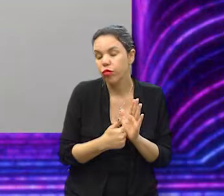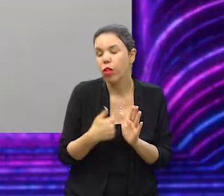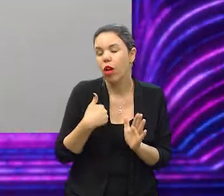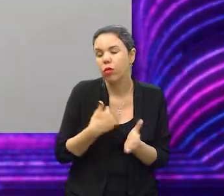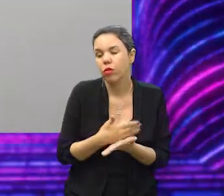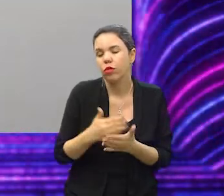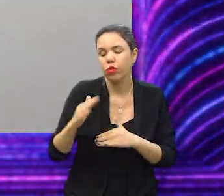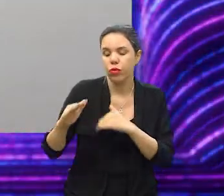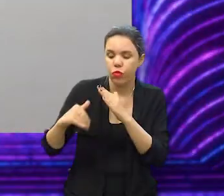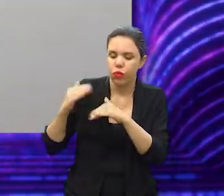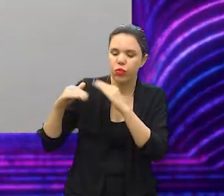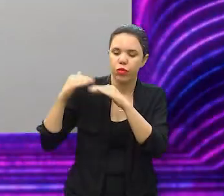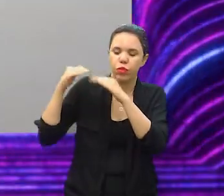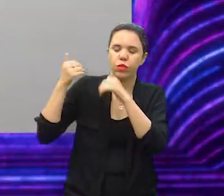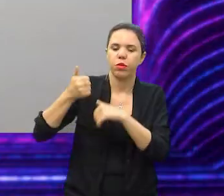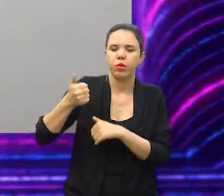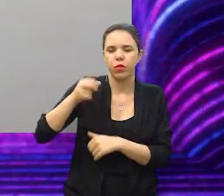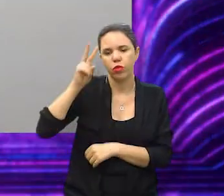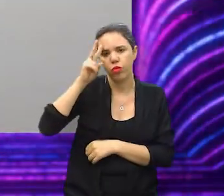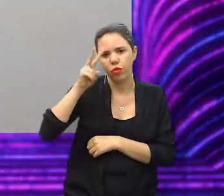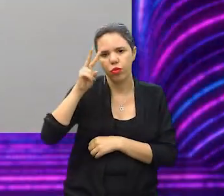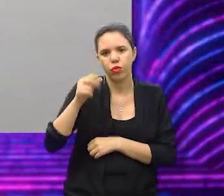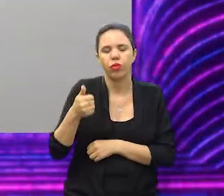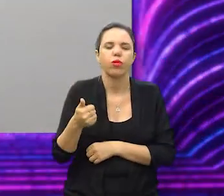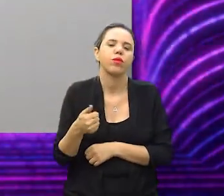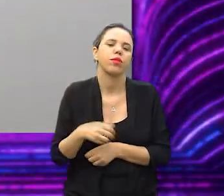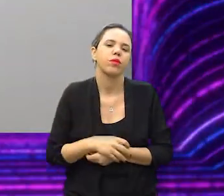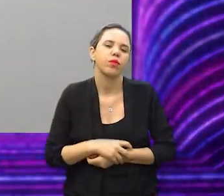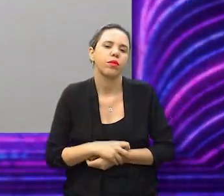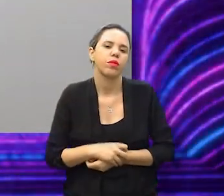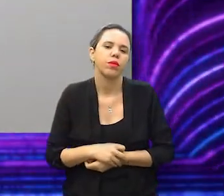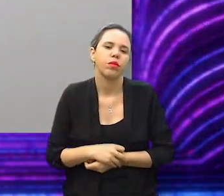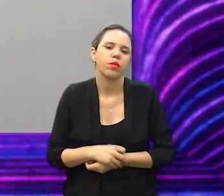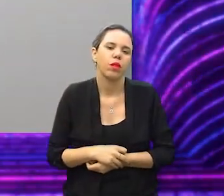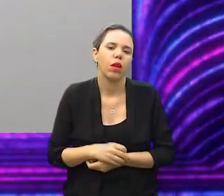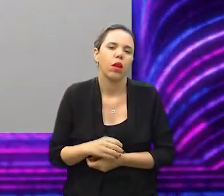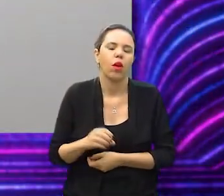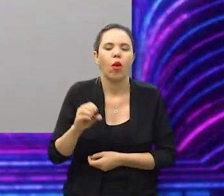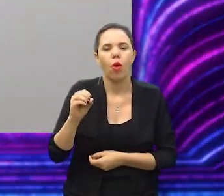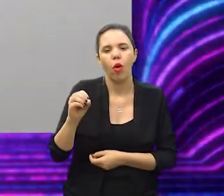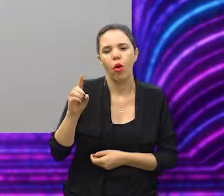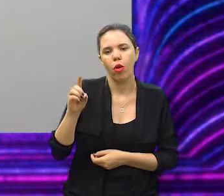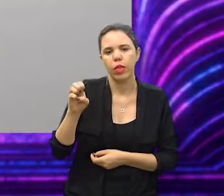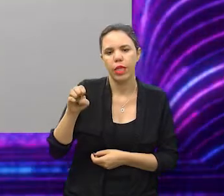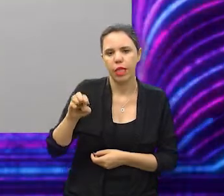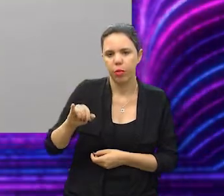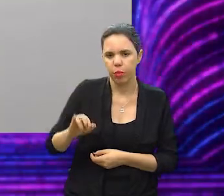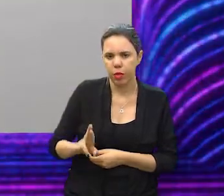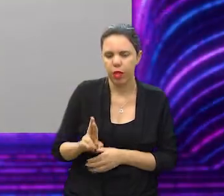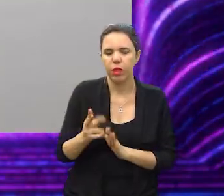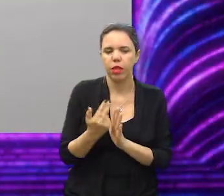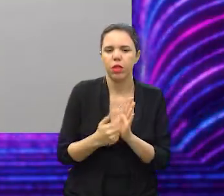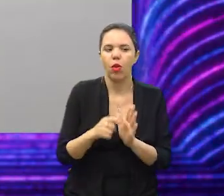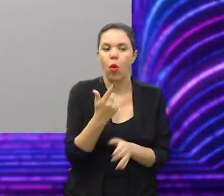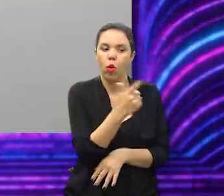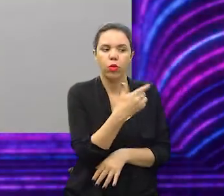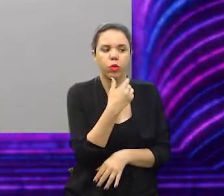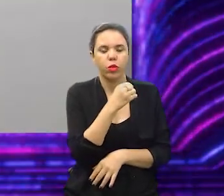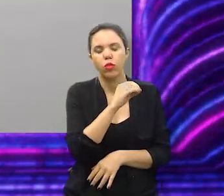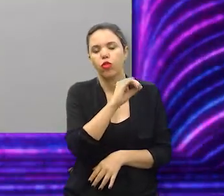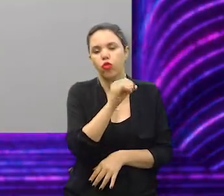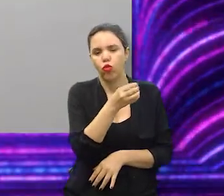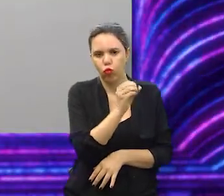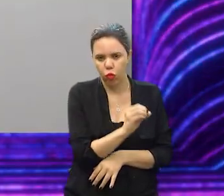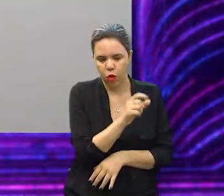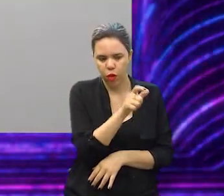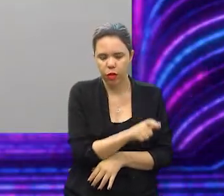comecei a desenvolver. Então foi a minha primeira história, meu primeiro roteiro, e o Odemir encampou, né? E o João, que é o Aranha, né? O Aranha Filho,